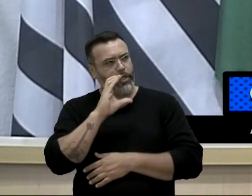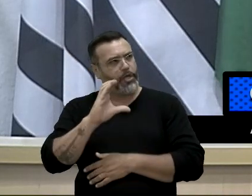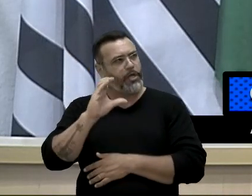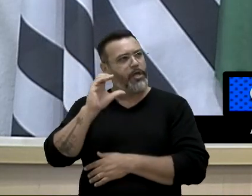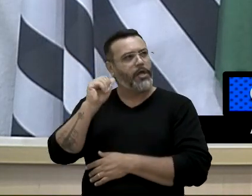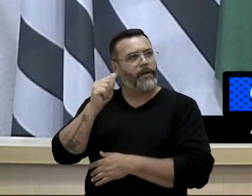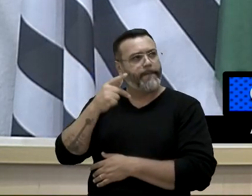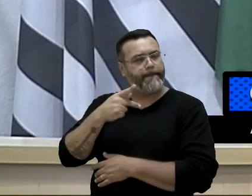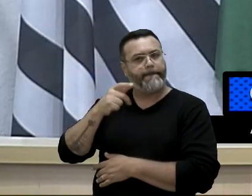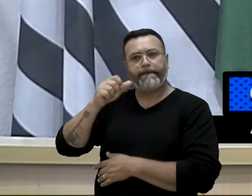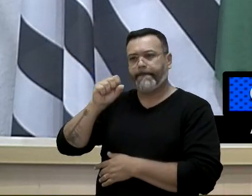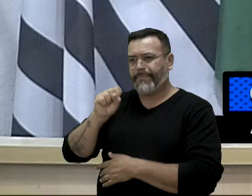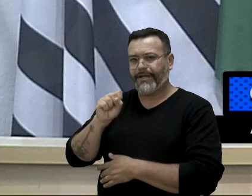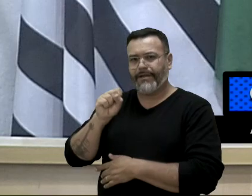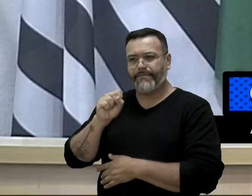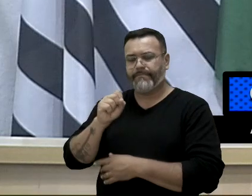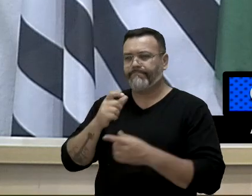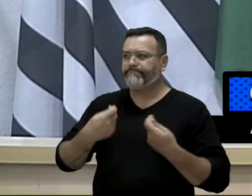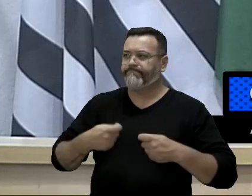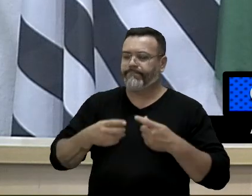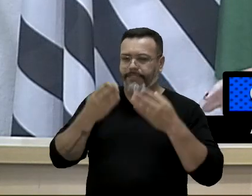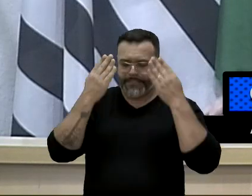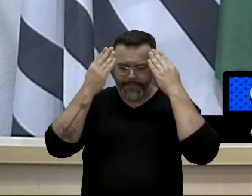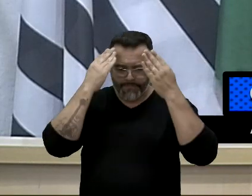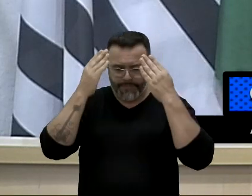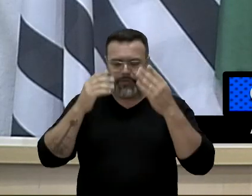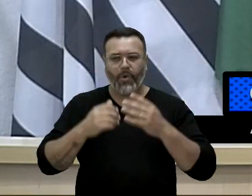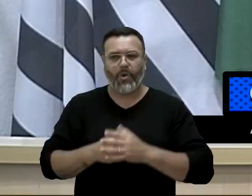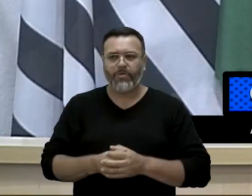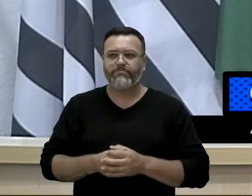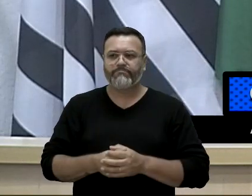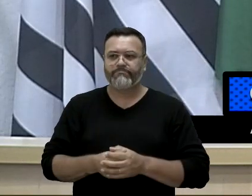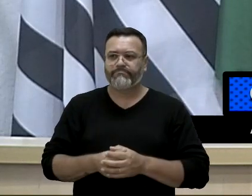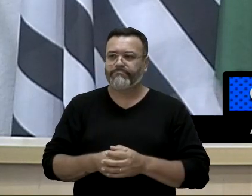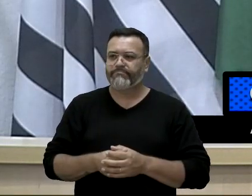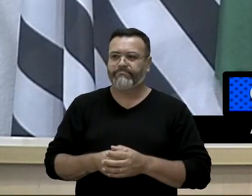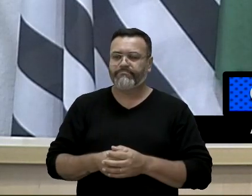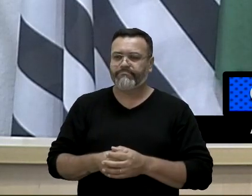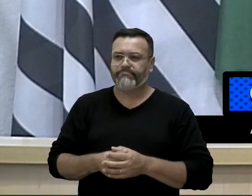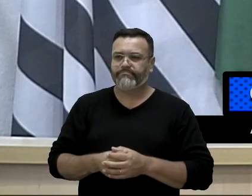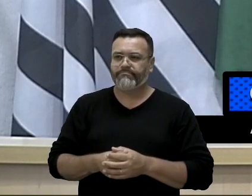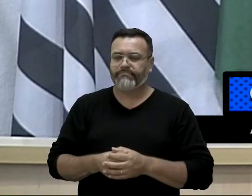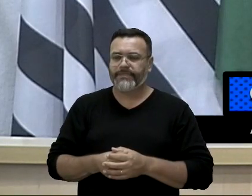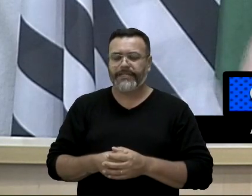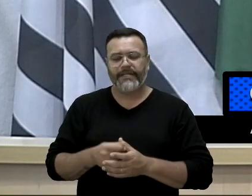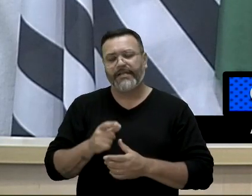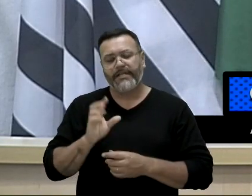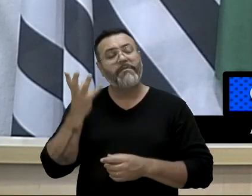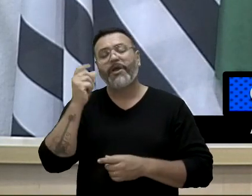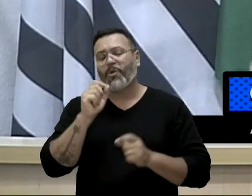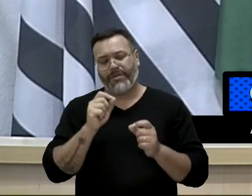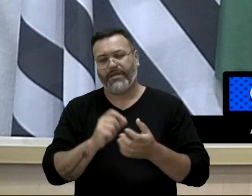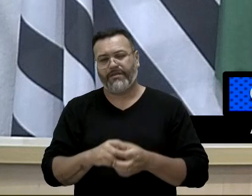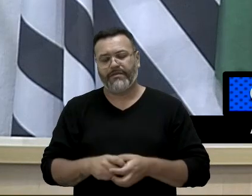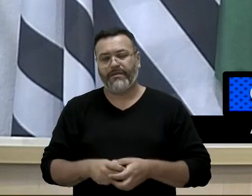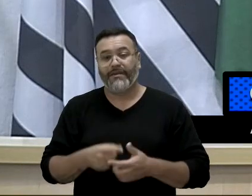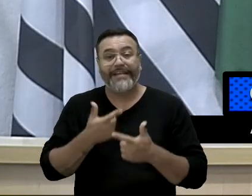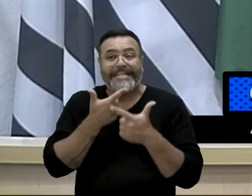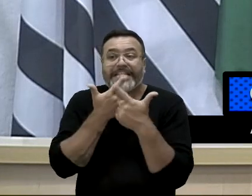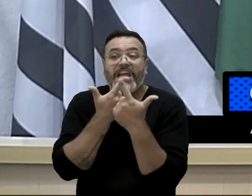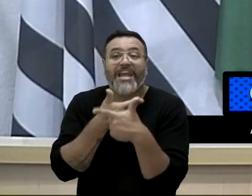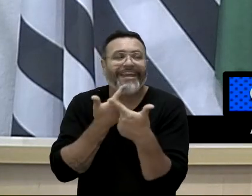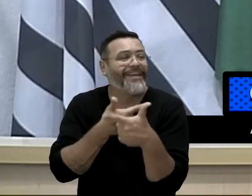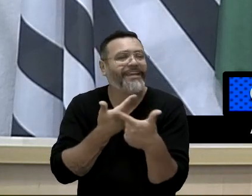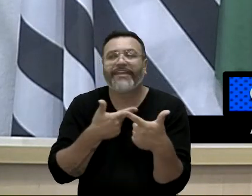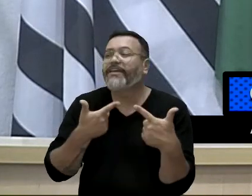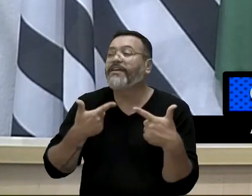de um psiquiatra, de um tratamento, porque eu virei mãe e eu estou enlouquecida. Vão rir da minha cara. Nossa, quanta gente aí com